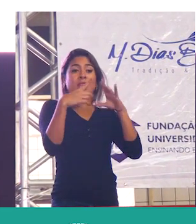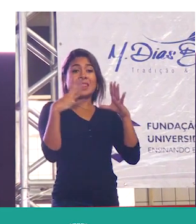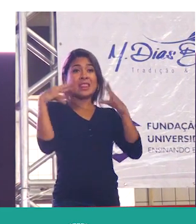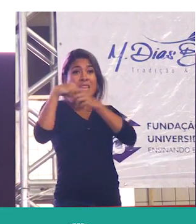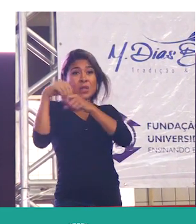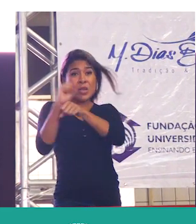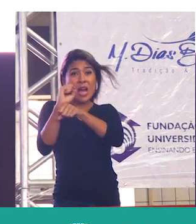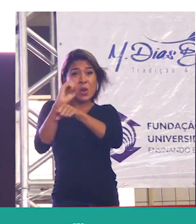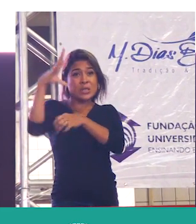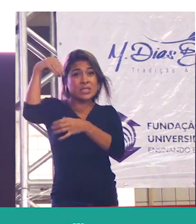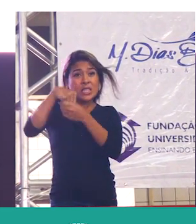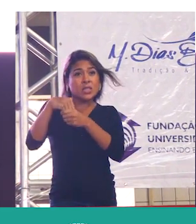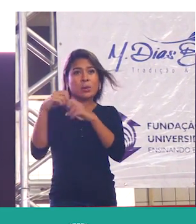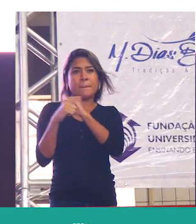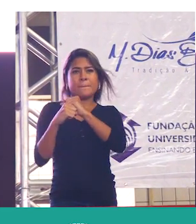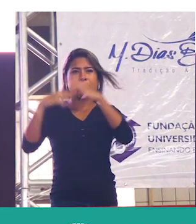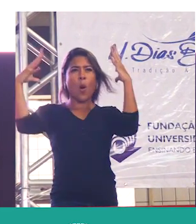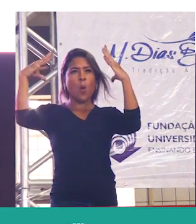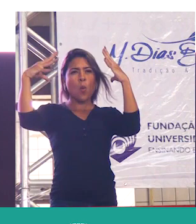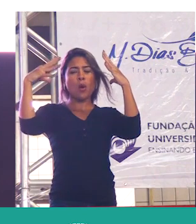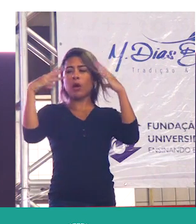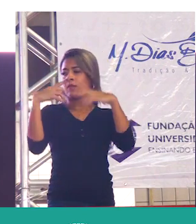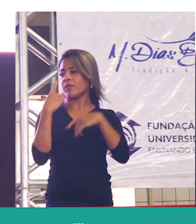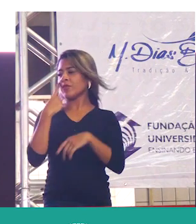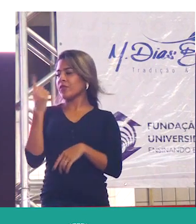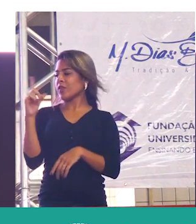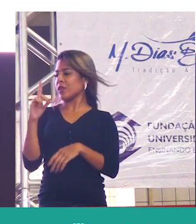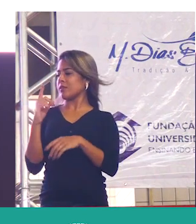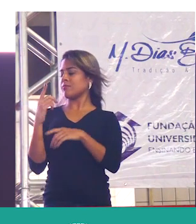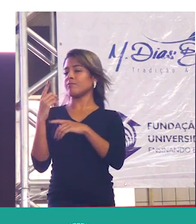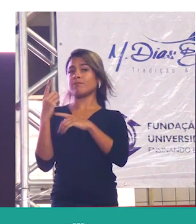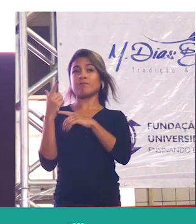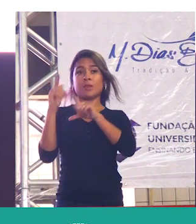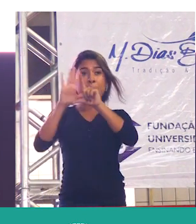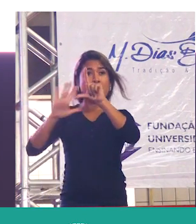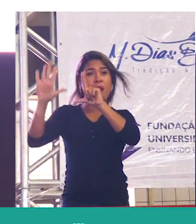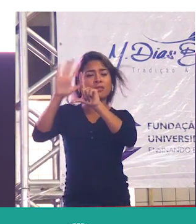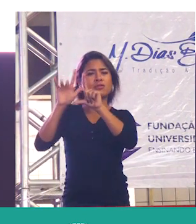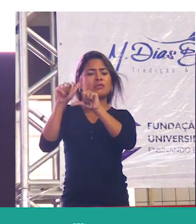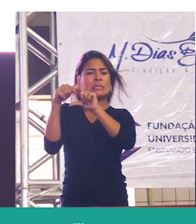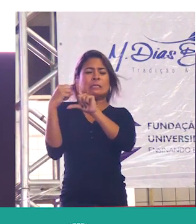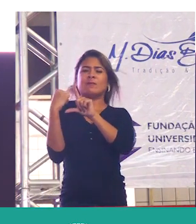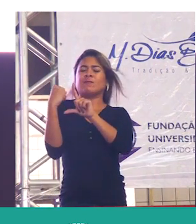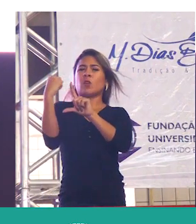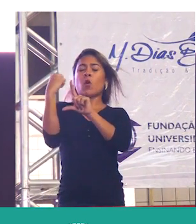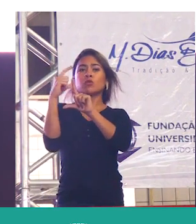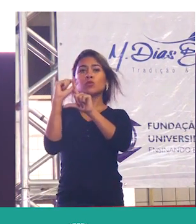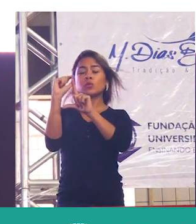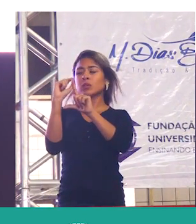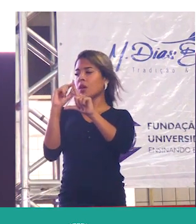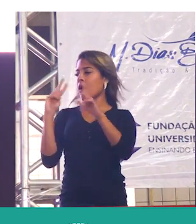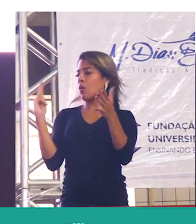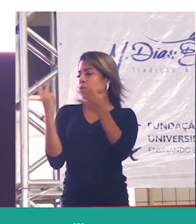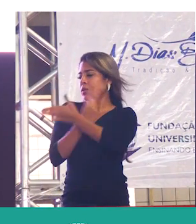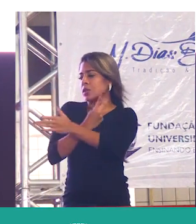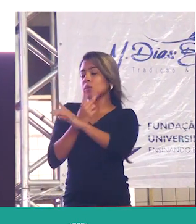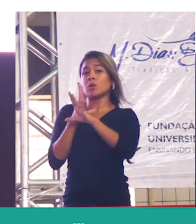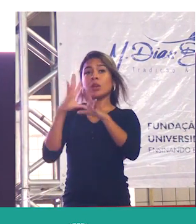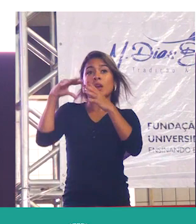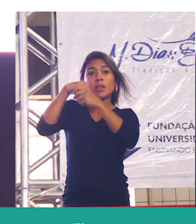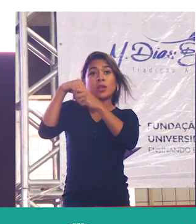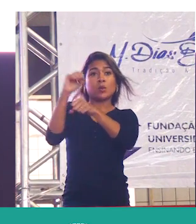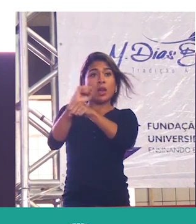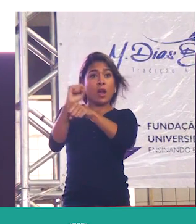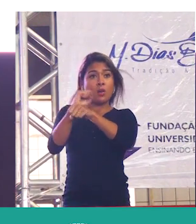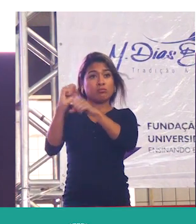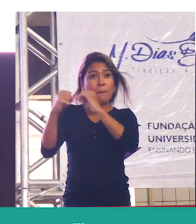carro. E essa imagem aí muito forte é de um dos dois morto aí, o carro, né,